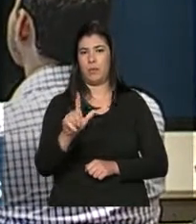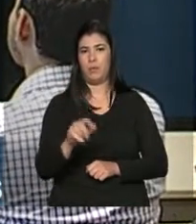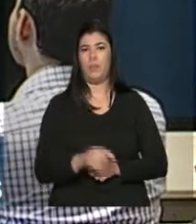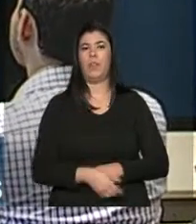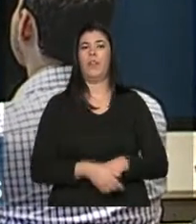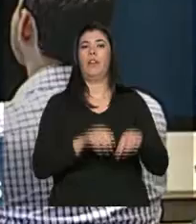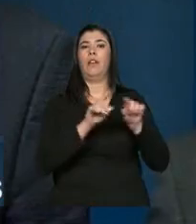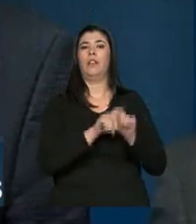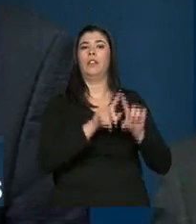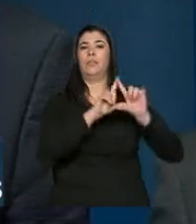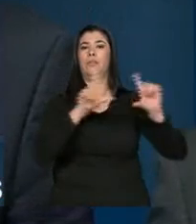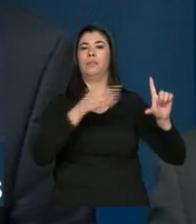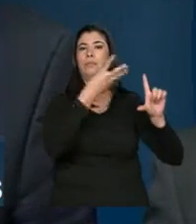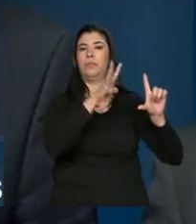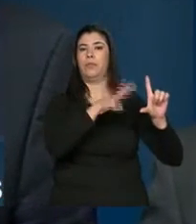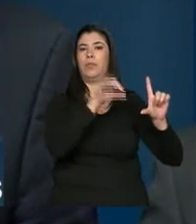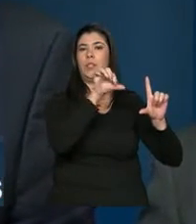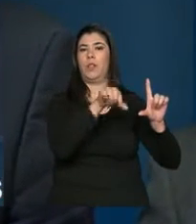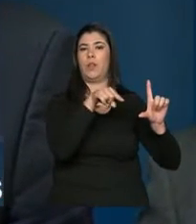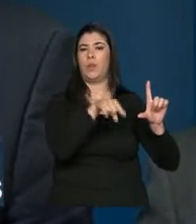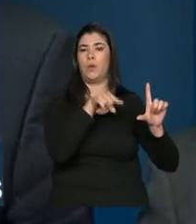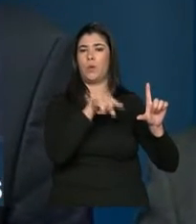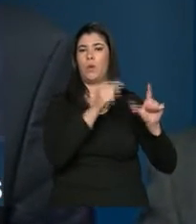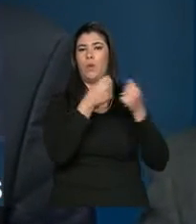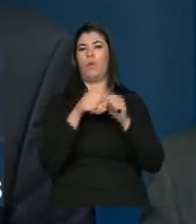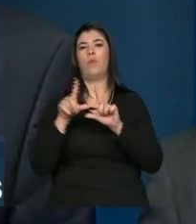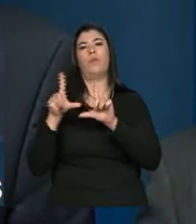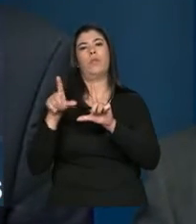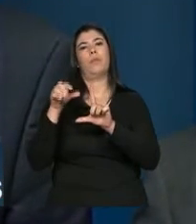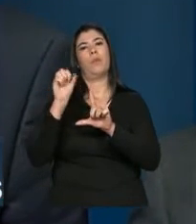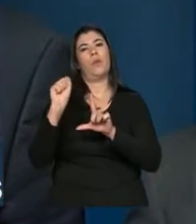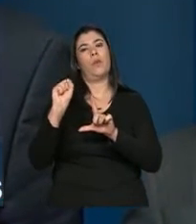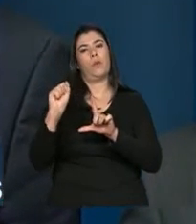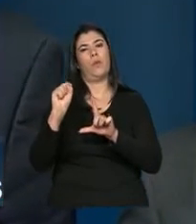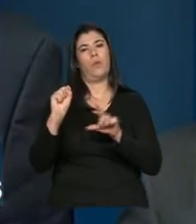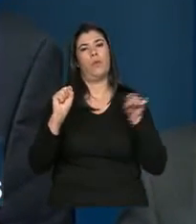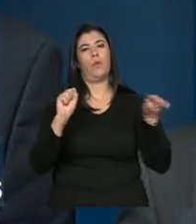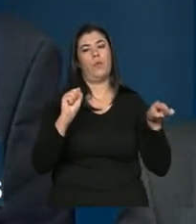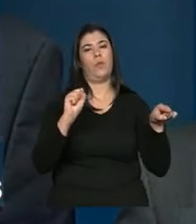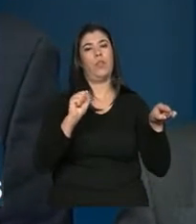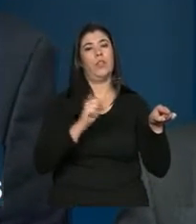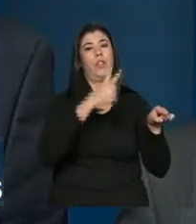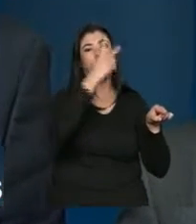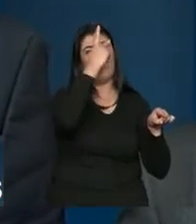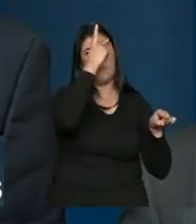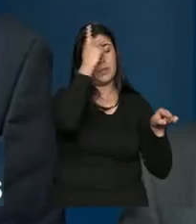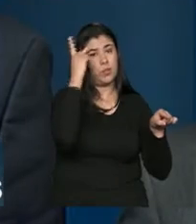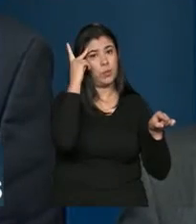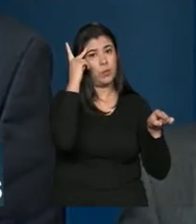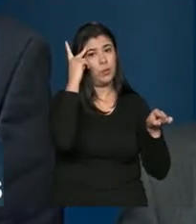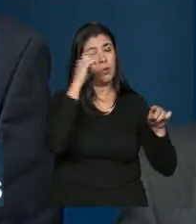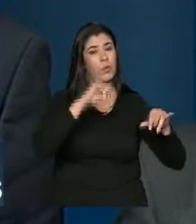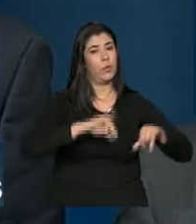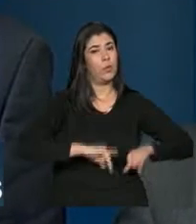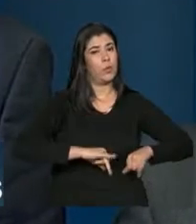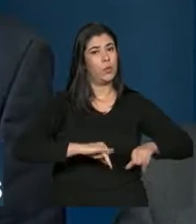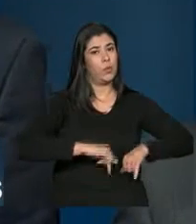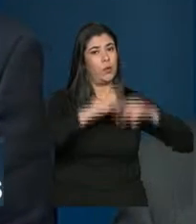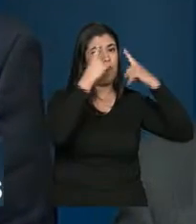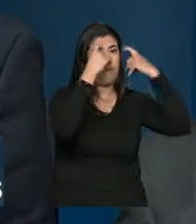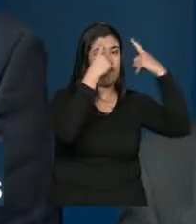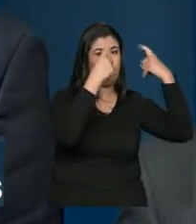A tabela 9, que tem a menção a tráfico interno e tem a menção a vítimas, deve ser esclarecido e nós vamos fazer